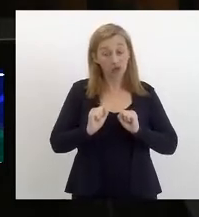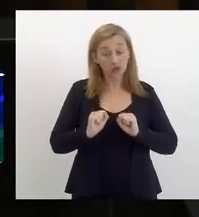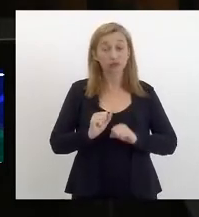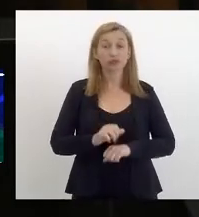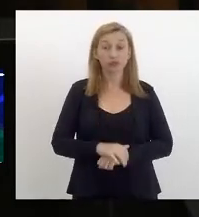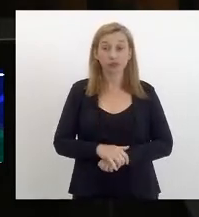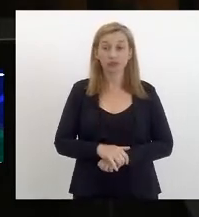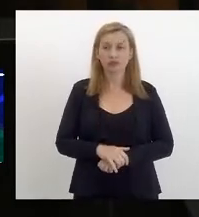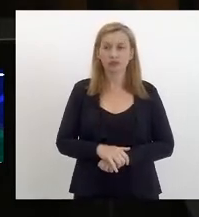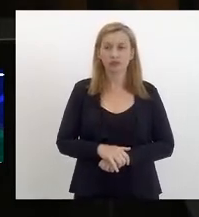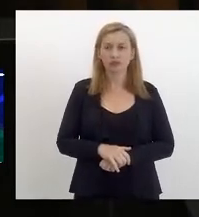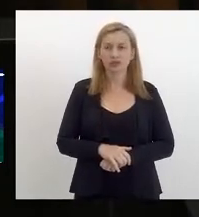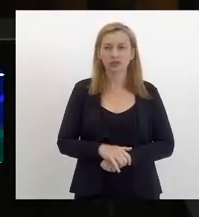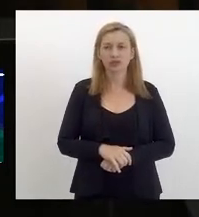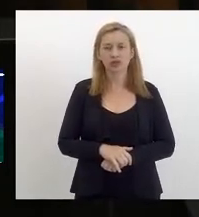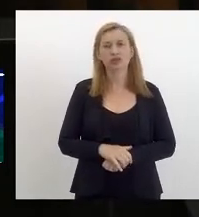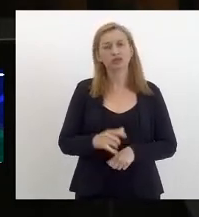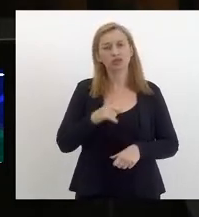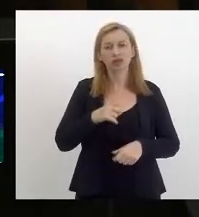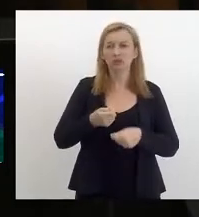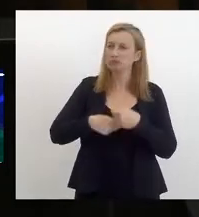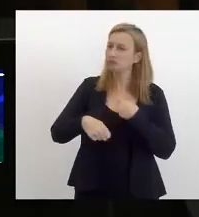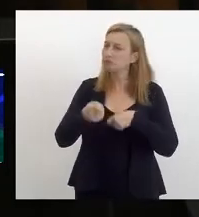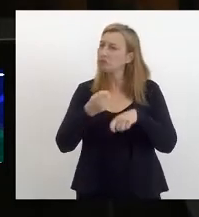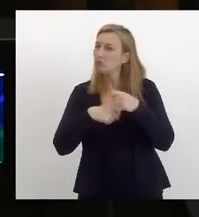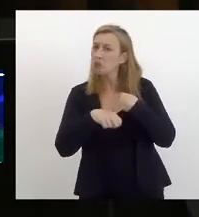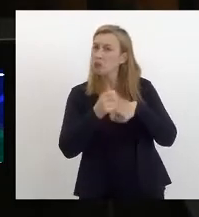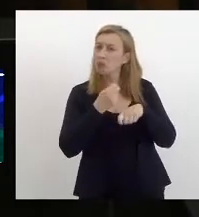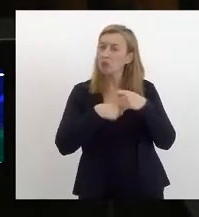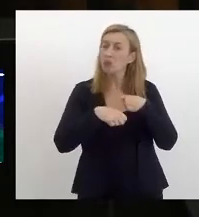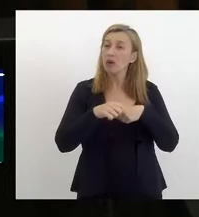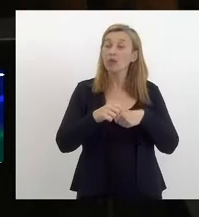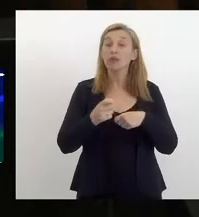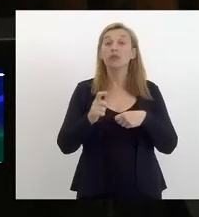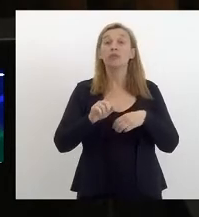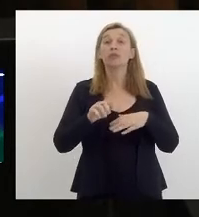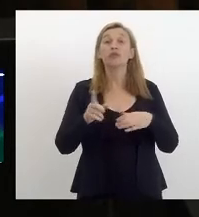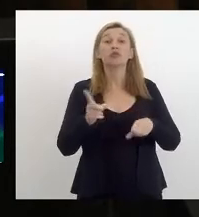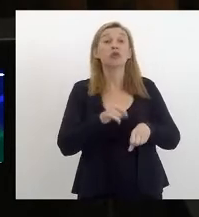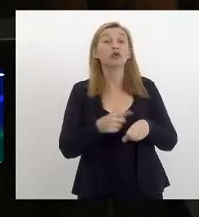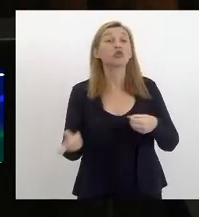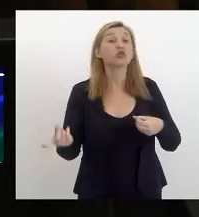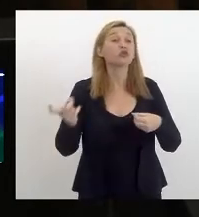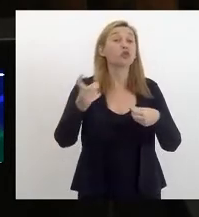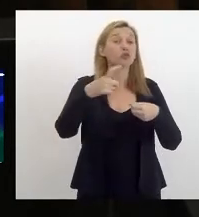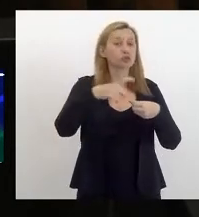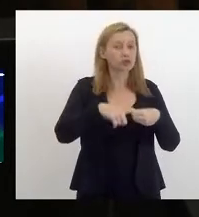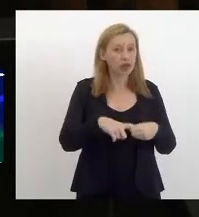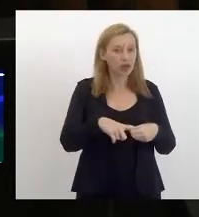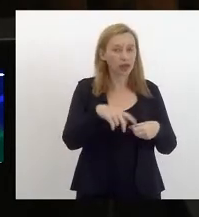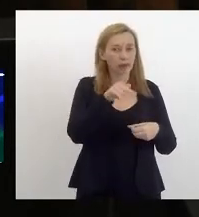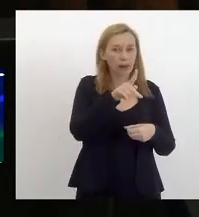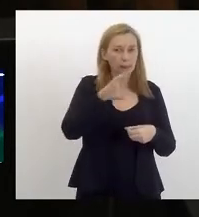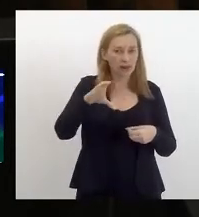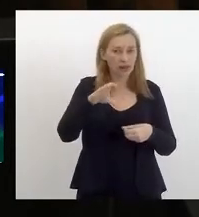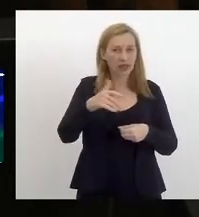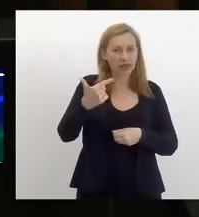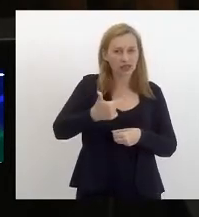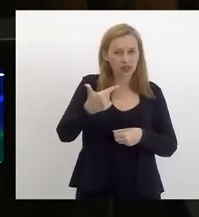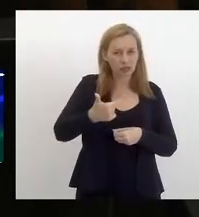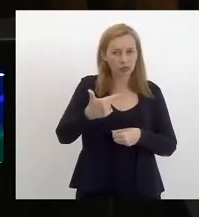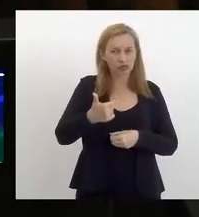uma rodada de negociações Para quando ela retornar pela segunda